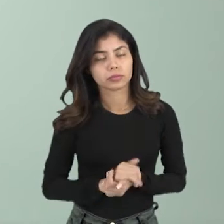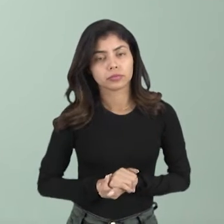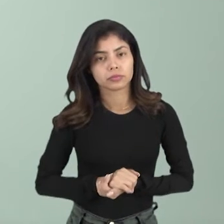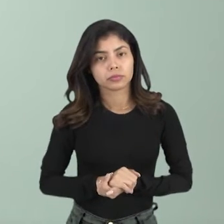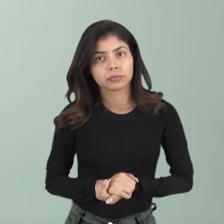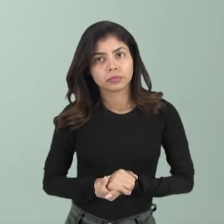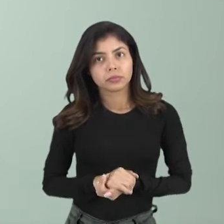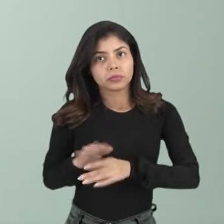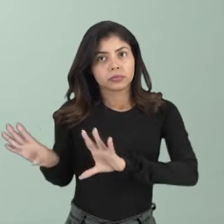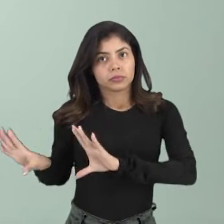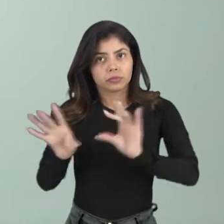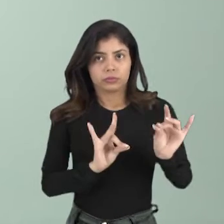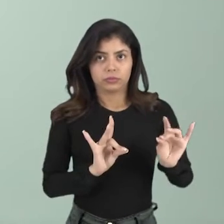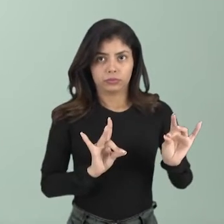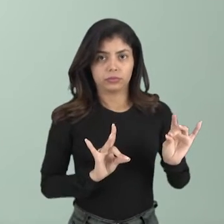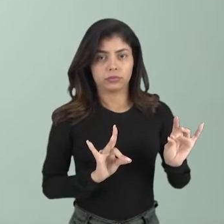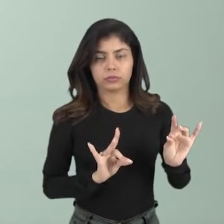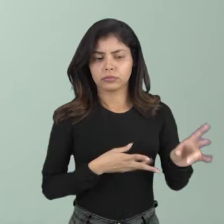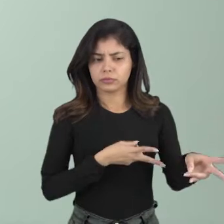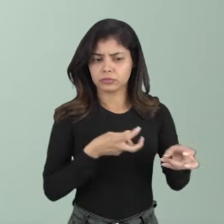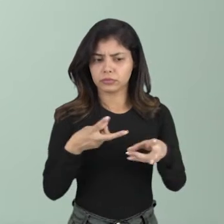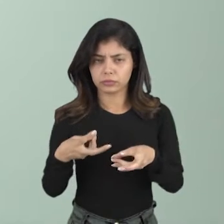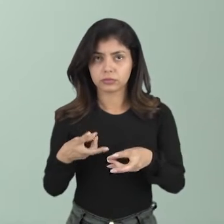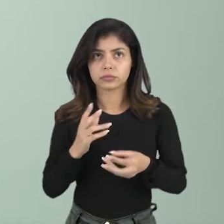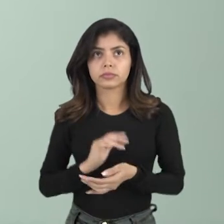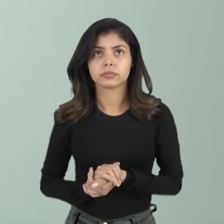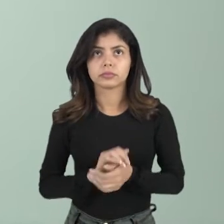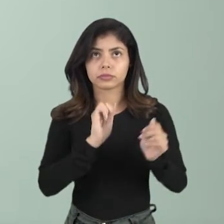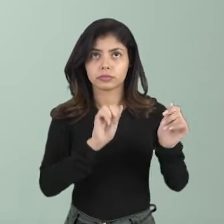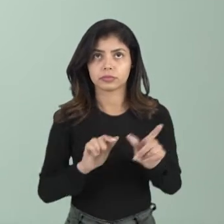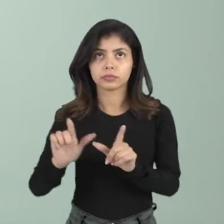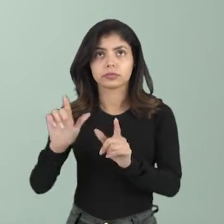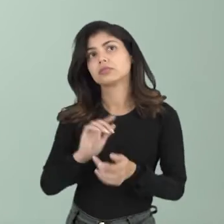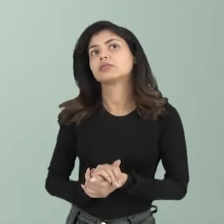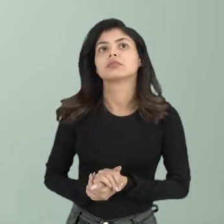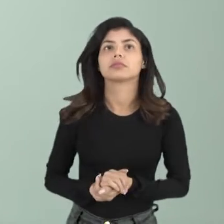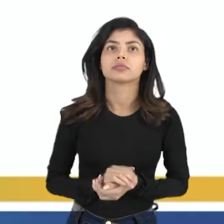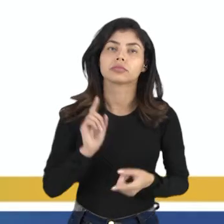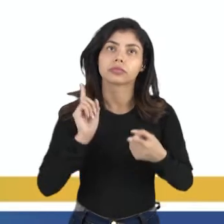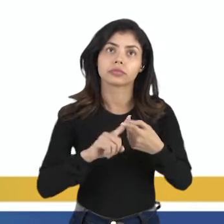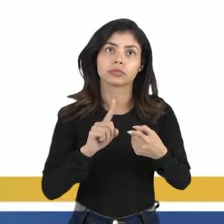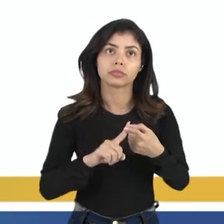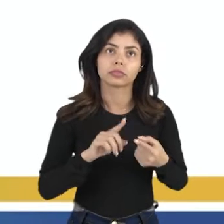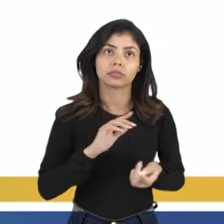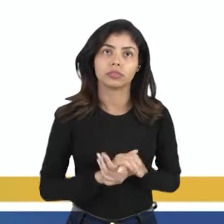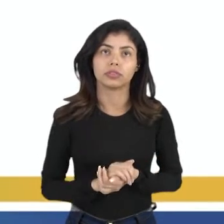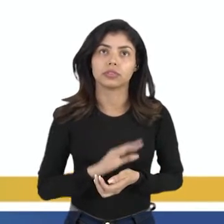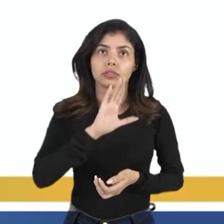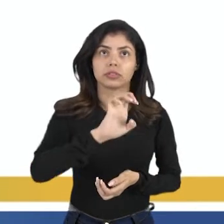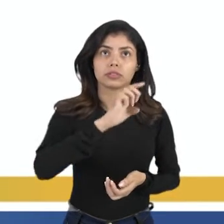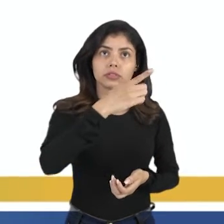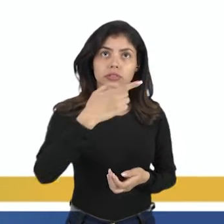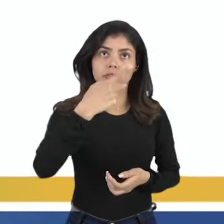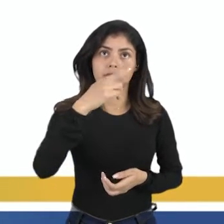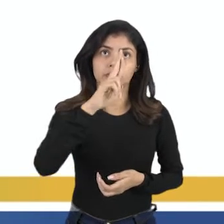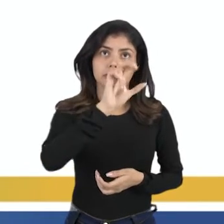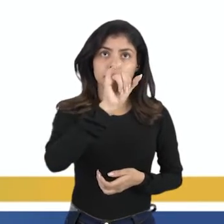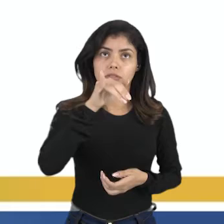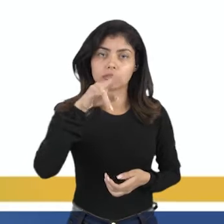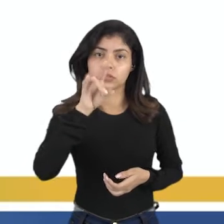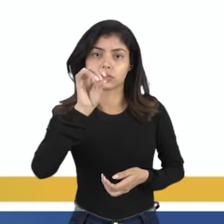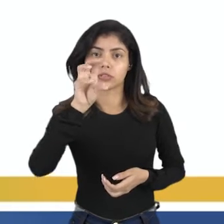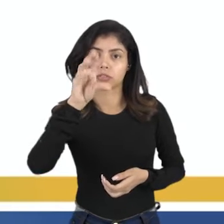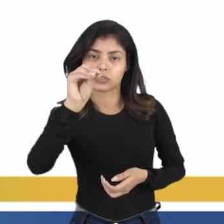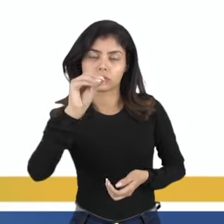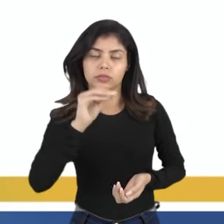artísticos que trazem um pouco essa percepção. Acompanhe comigo, então, o primeiro movimento artístico de vanguarda para a